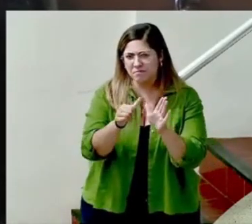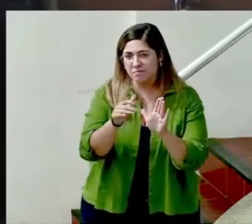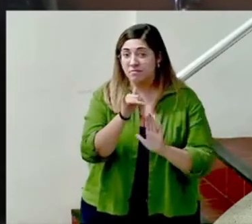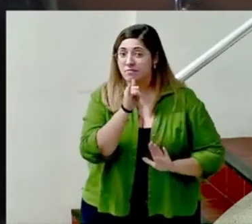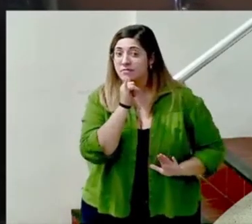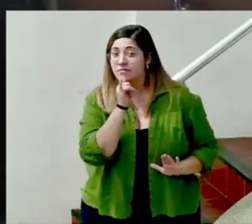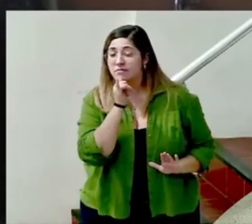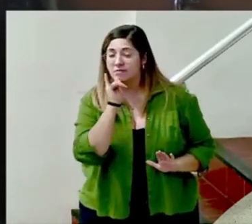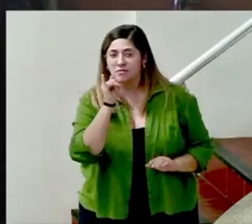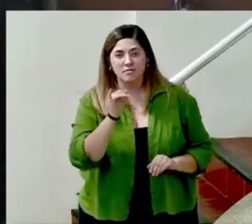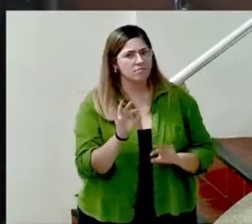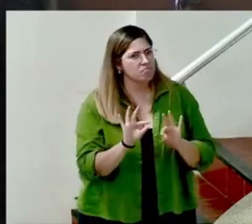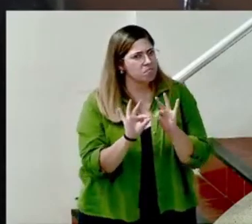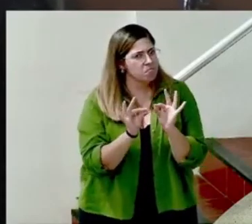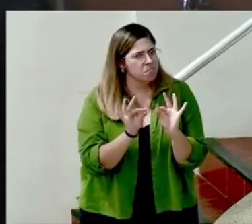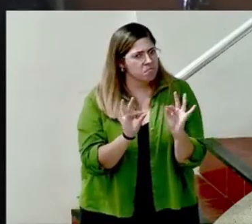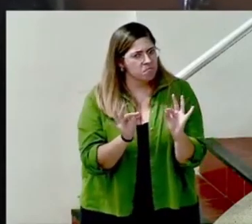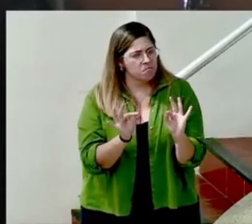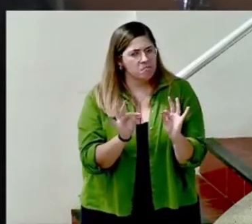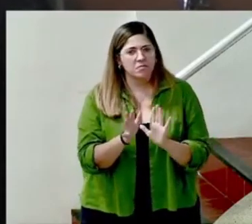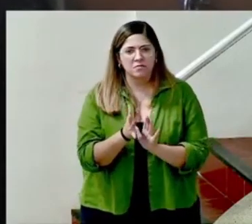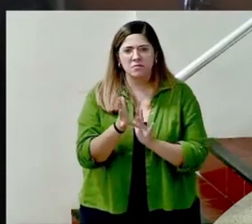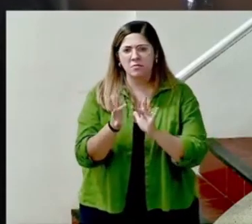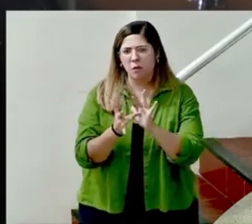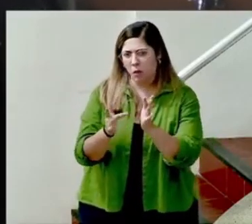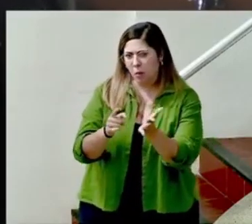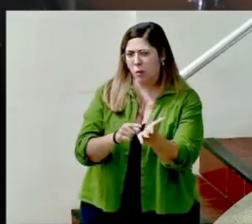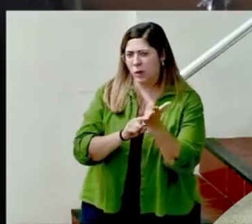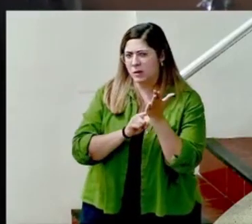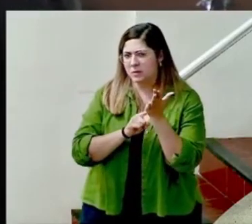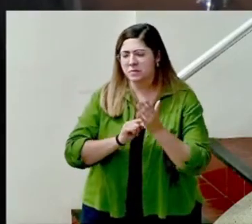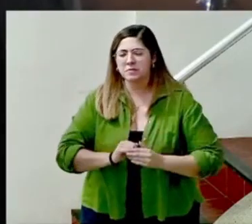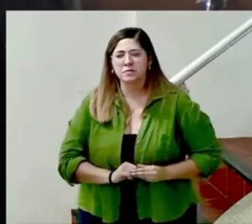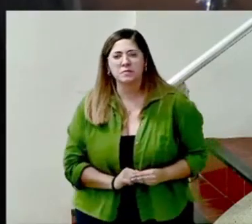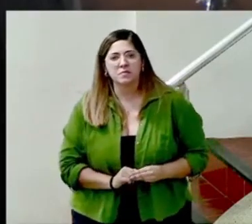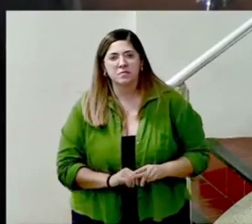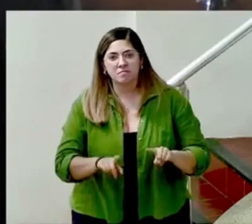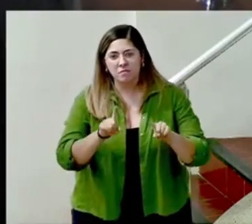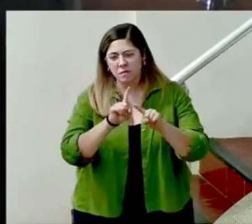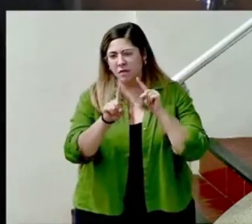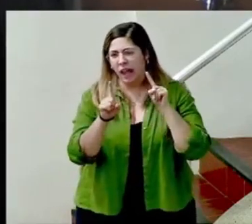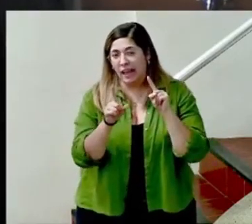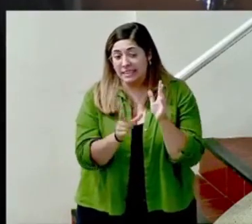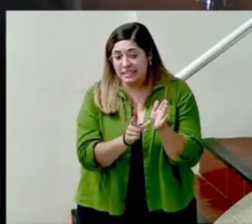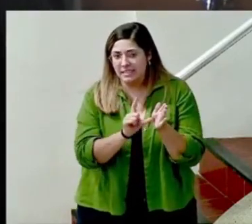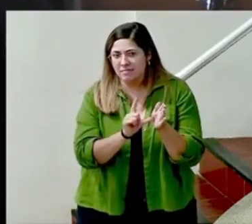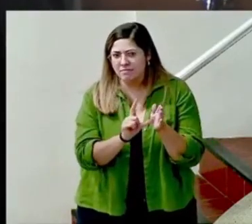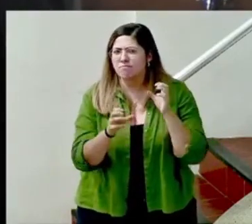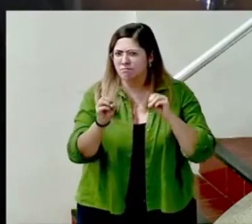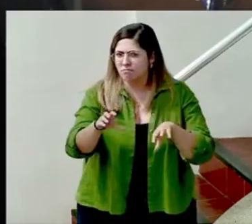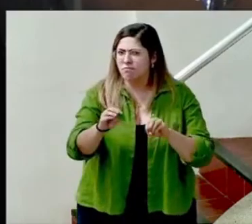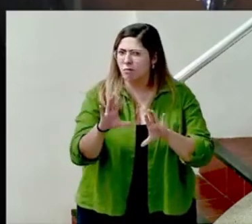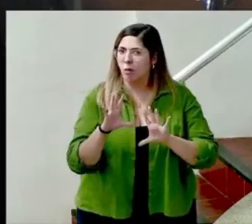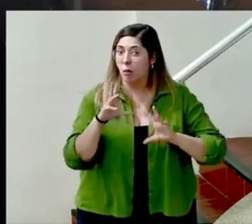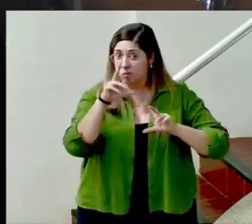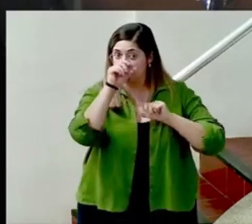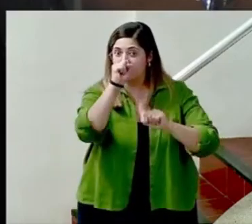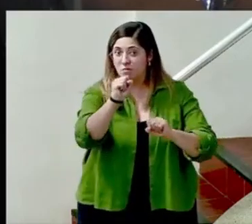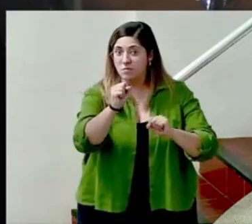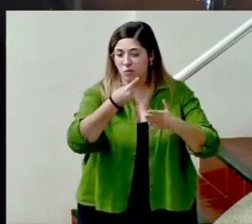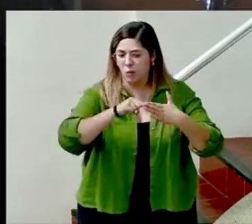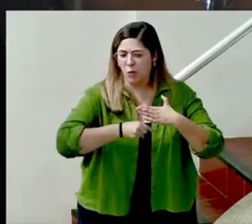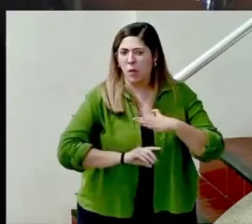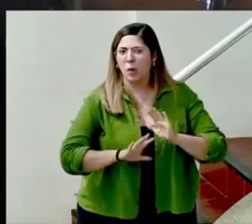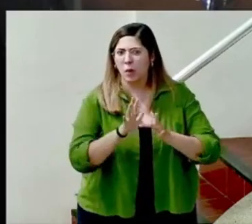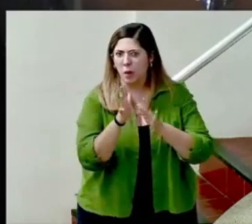exemplo, um exemplo simples e prático da vida, mas que carrega por trás um ensino profundo de Jesus Cristo em